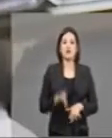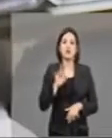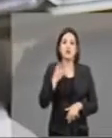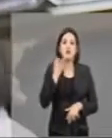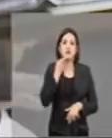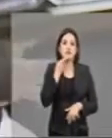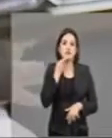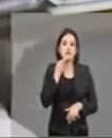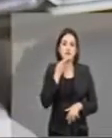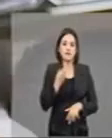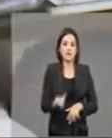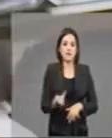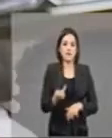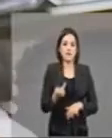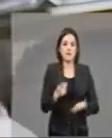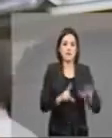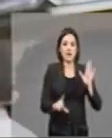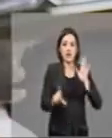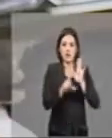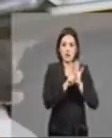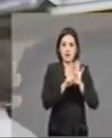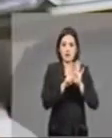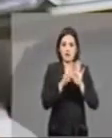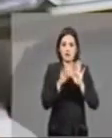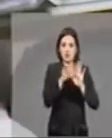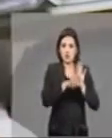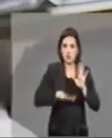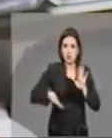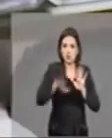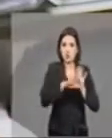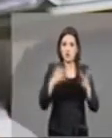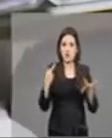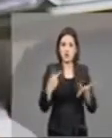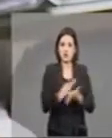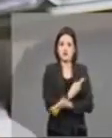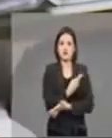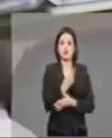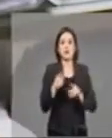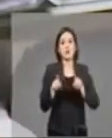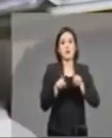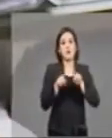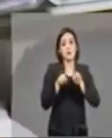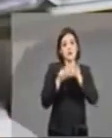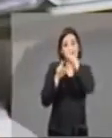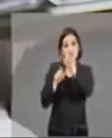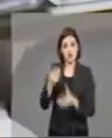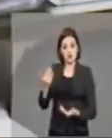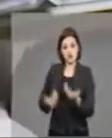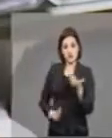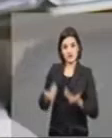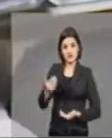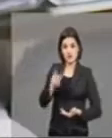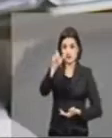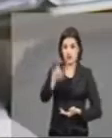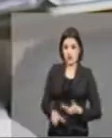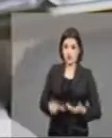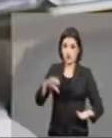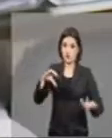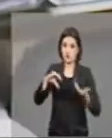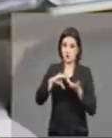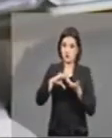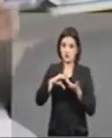a legalidade de tudo quanto se realizou em relação aos funcionários do Congresso Nacional.